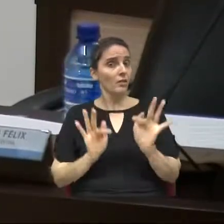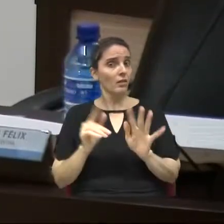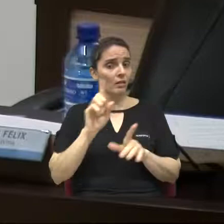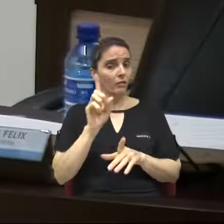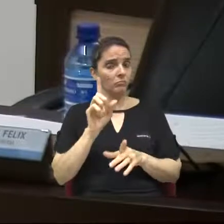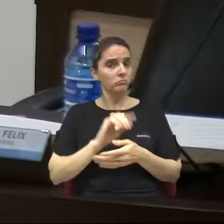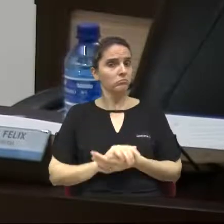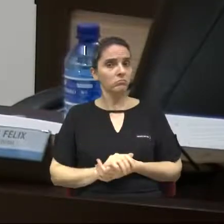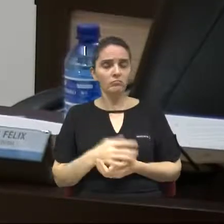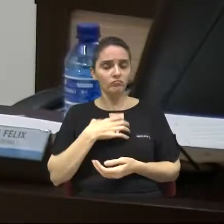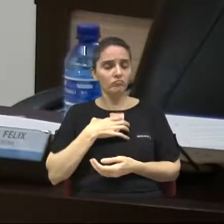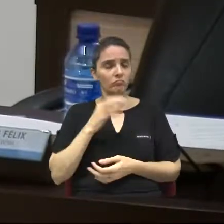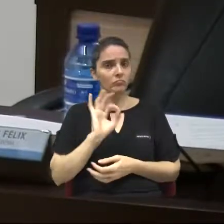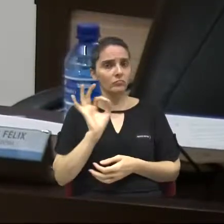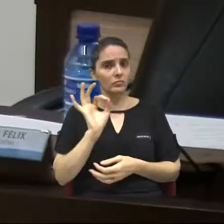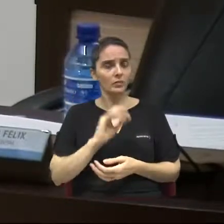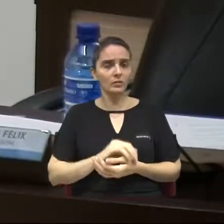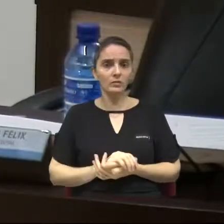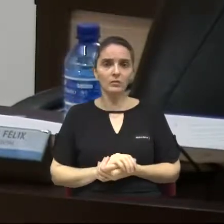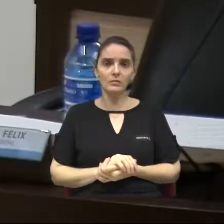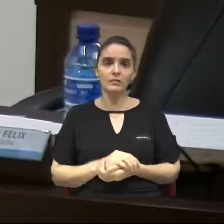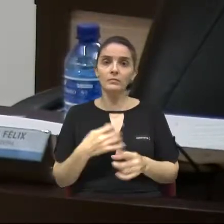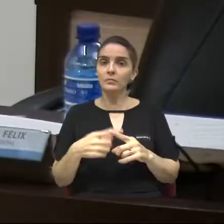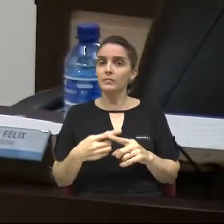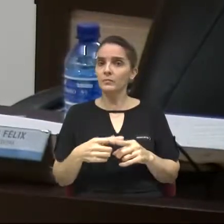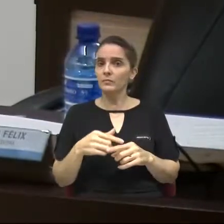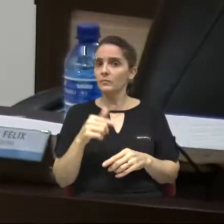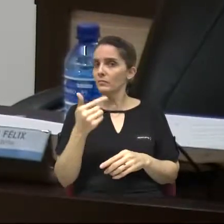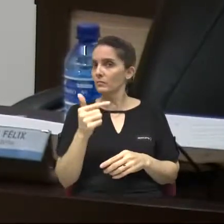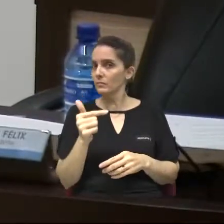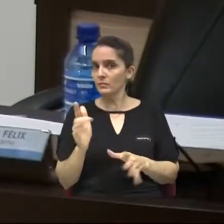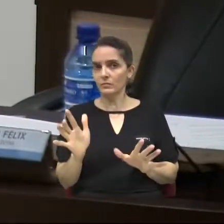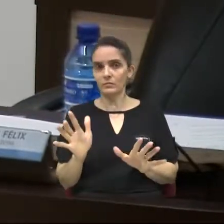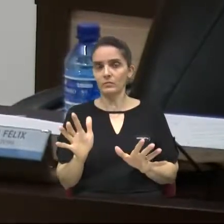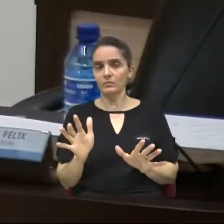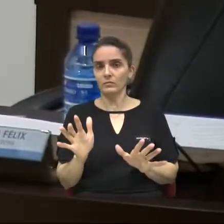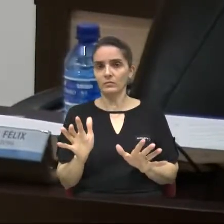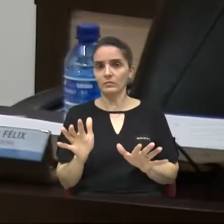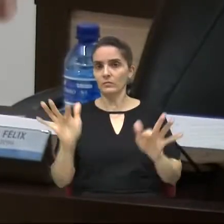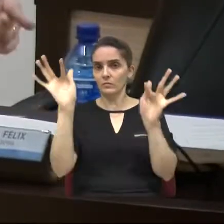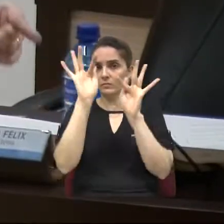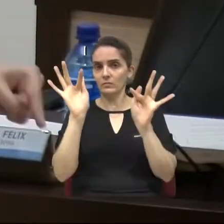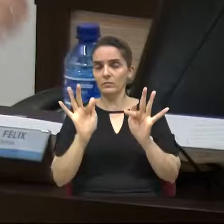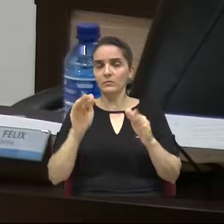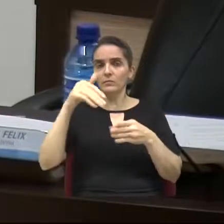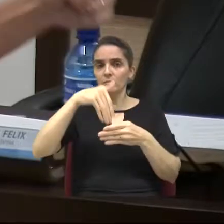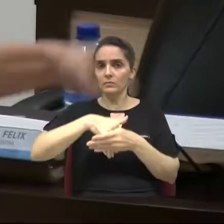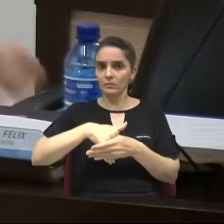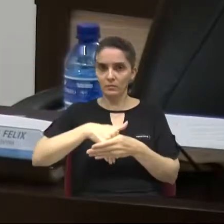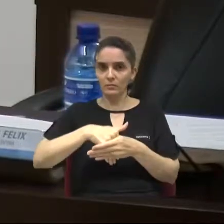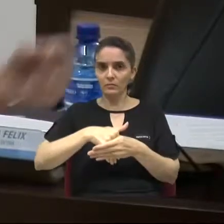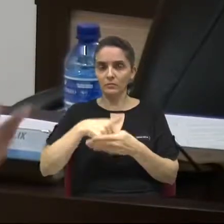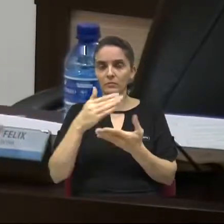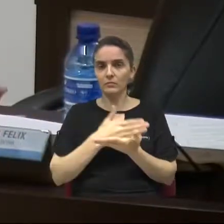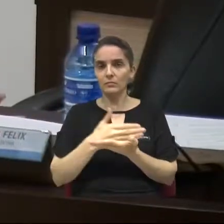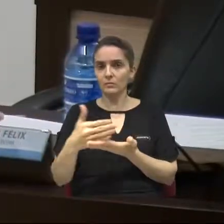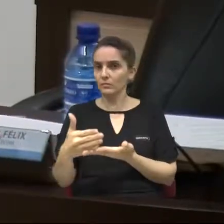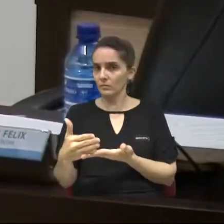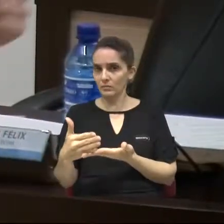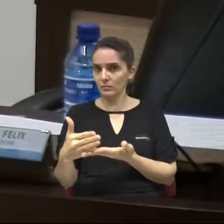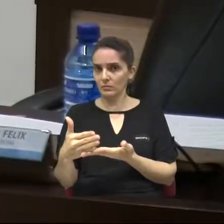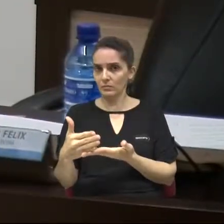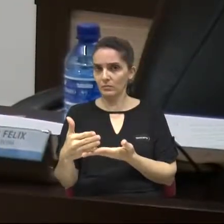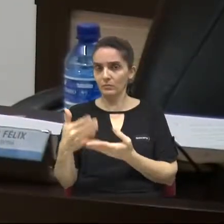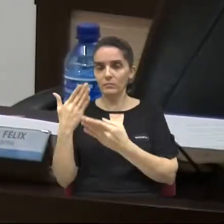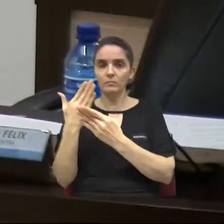Rossi? Não me sinto feliz, porque não existe felicidade para um parlamentar para votar a abertura de qualquer procedimento